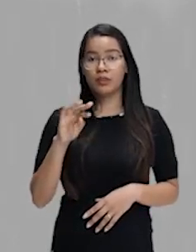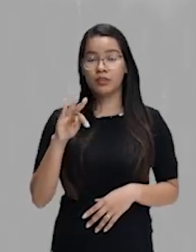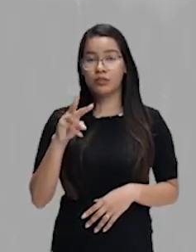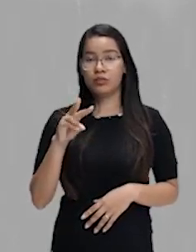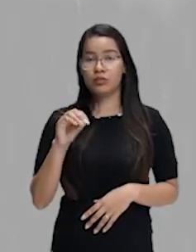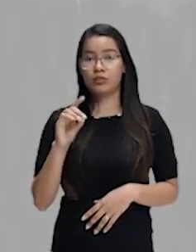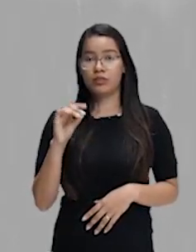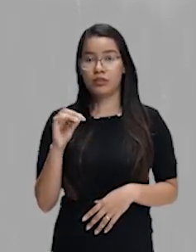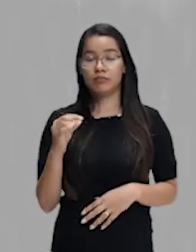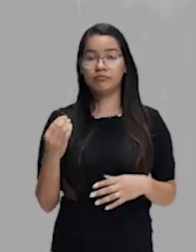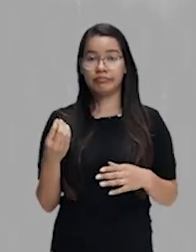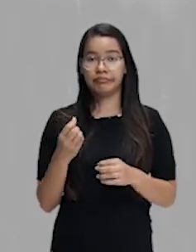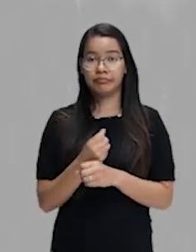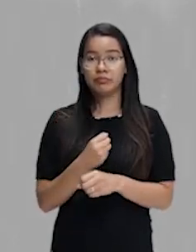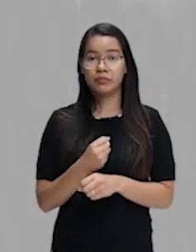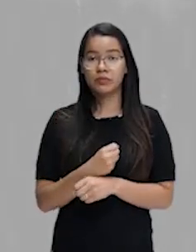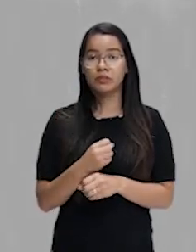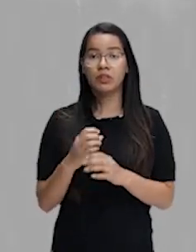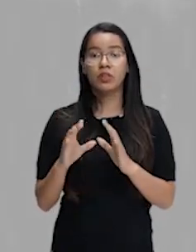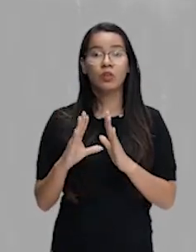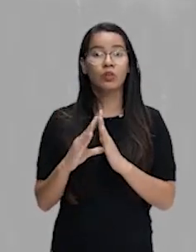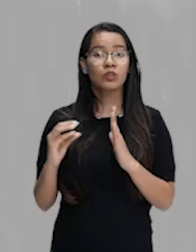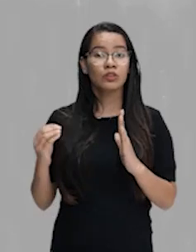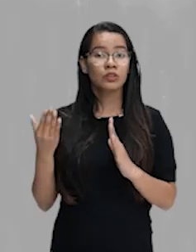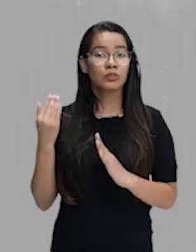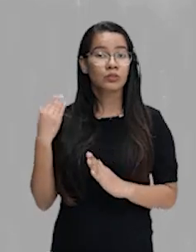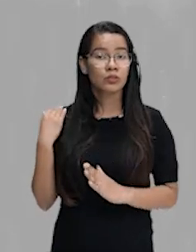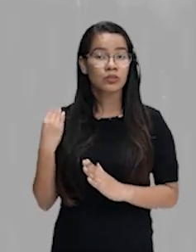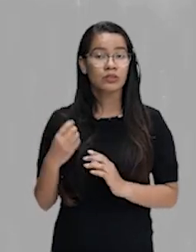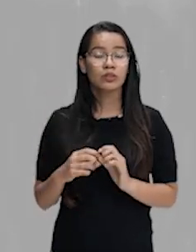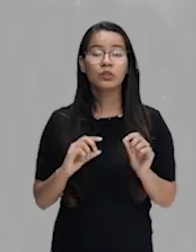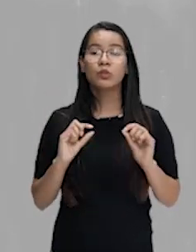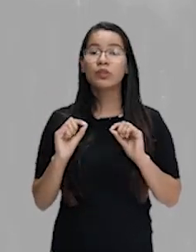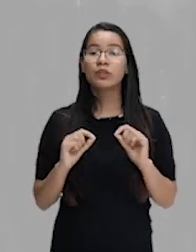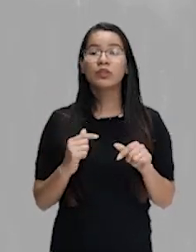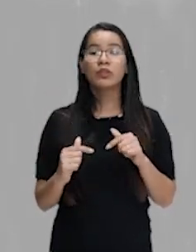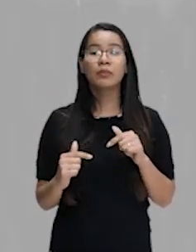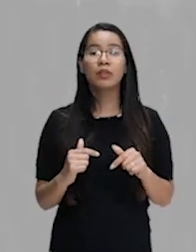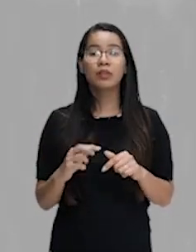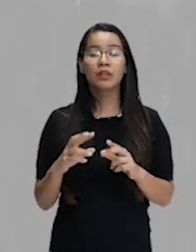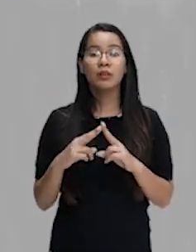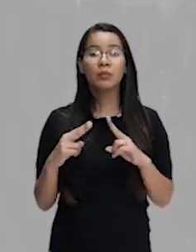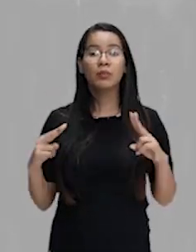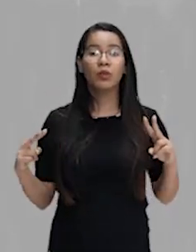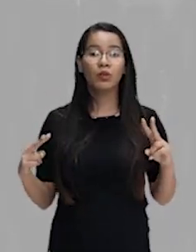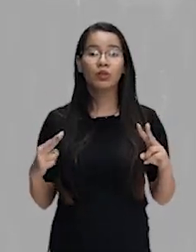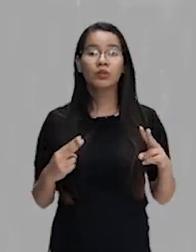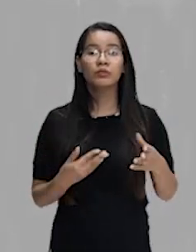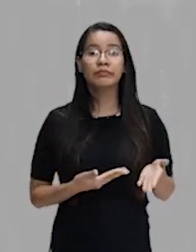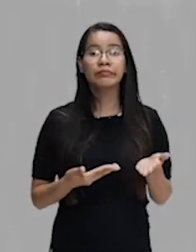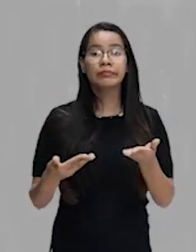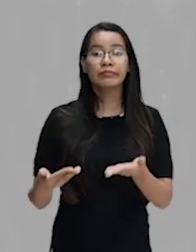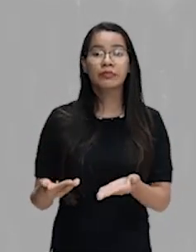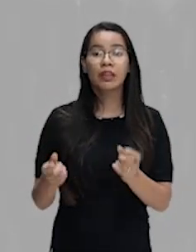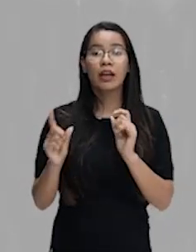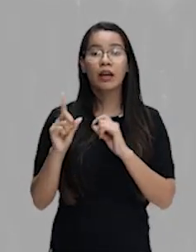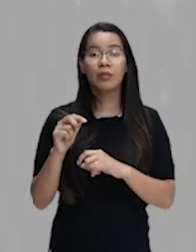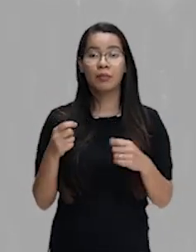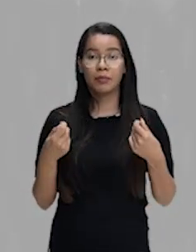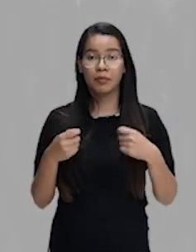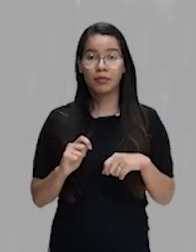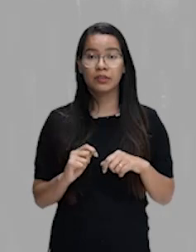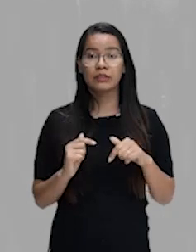parte do antigo modelo ou modelo tradicional. O que o trabalho remoto propõe? propõe que é possível trabalhar,